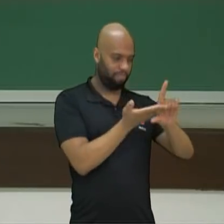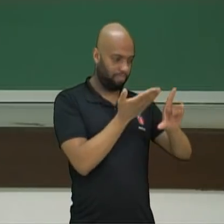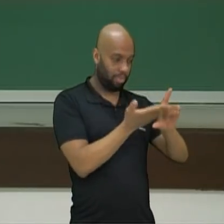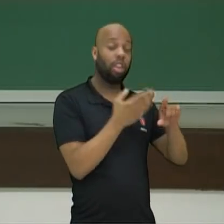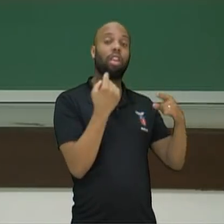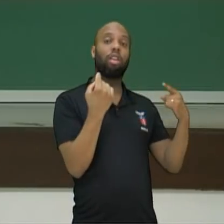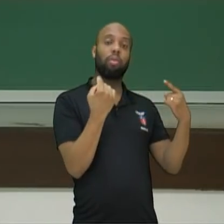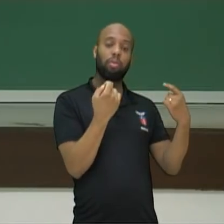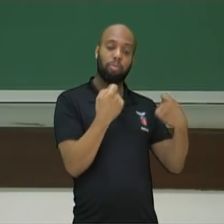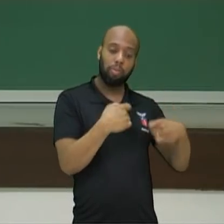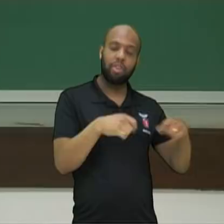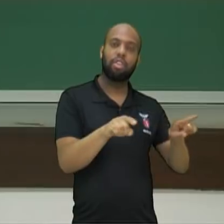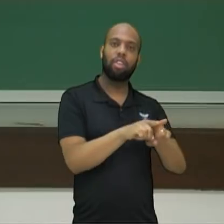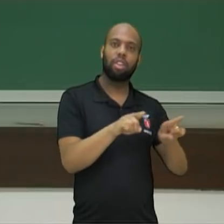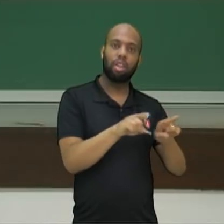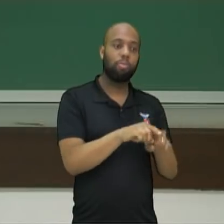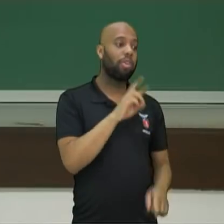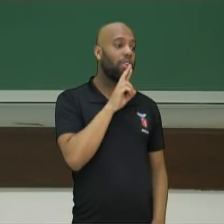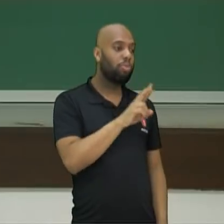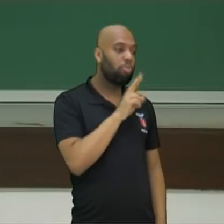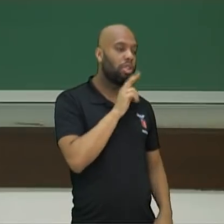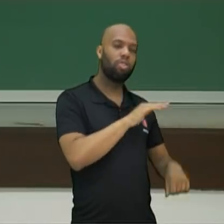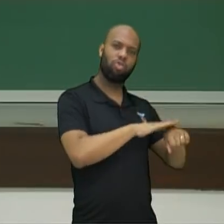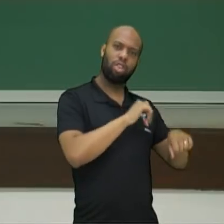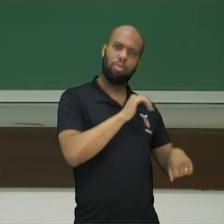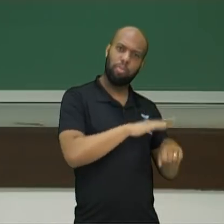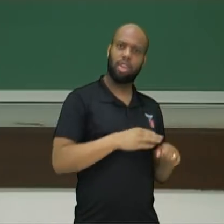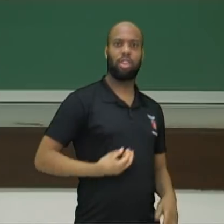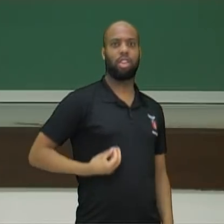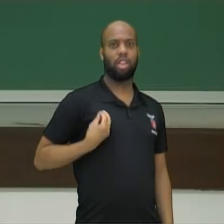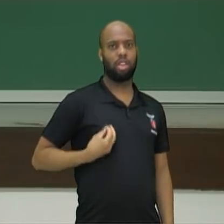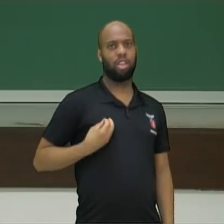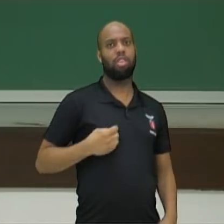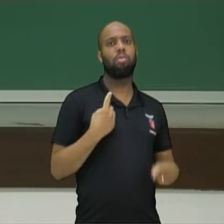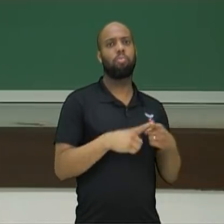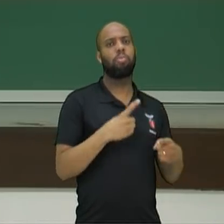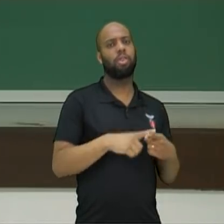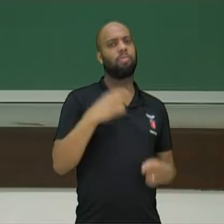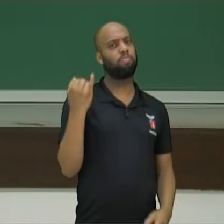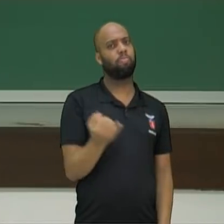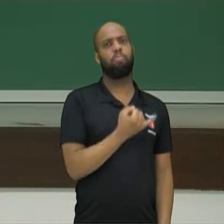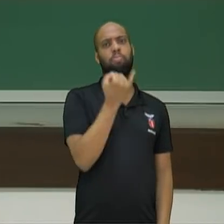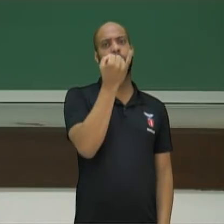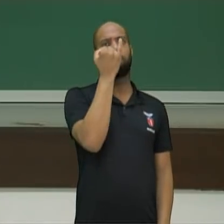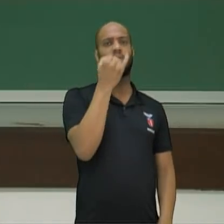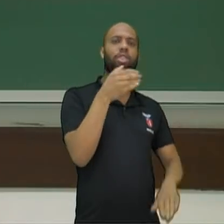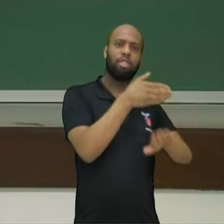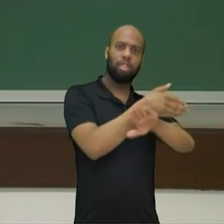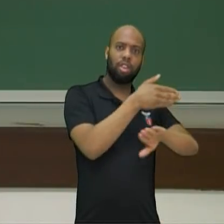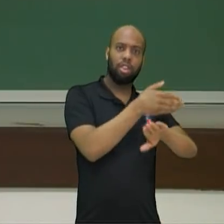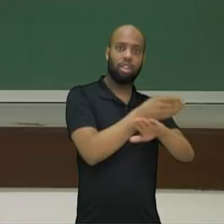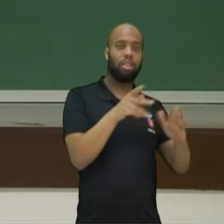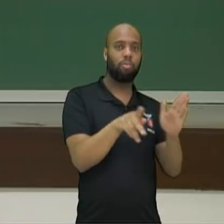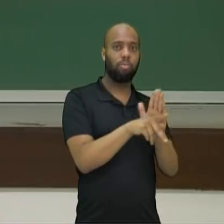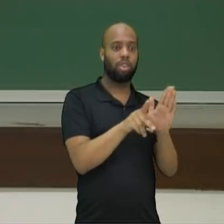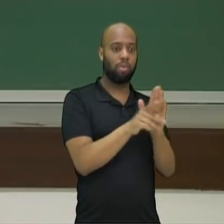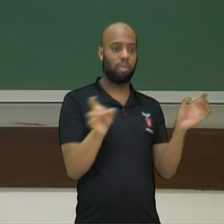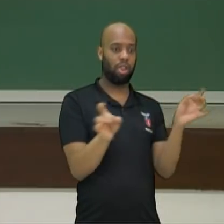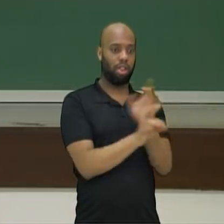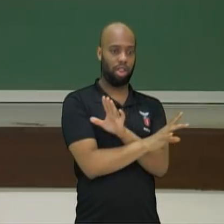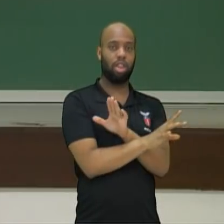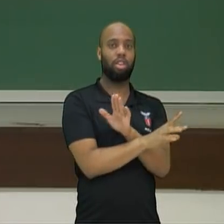Não esqueçam ali da chamadinha, gente. A presença é essencial para o término desse ano